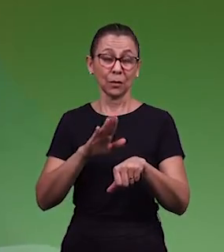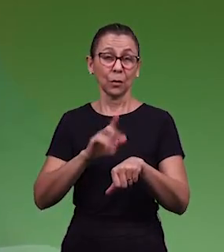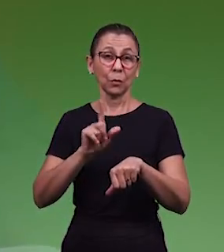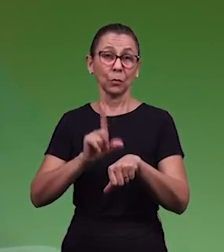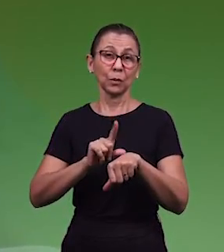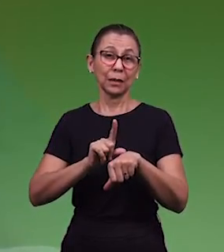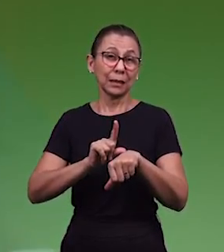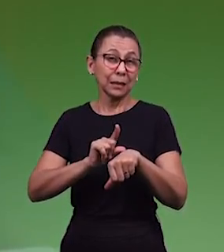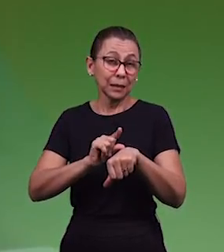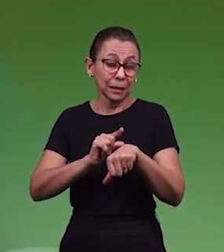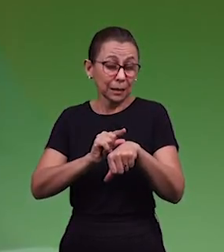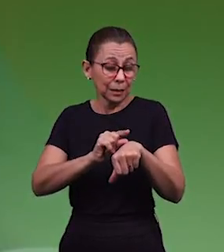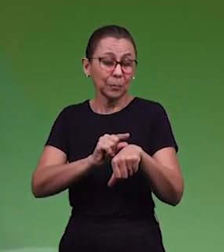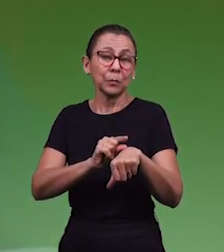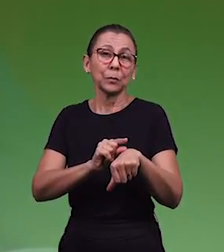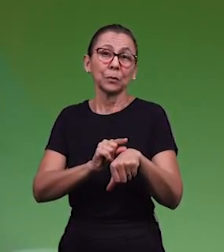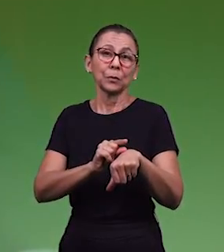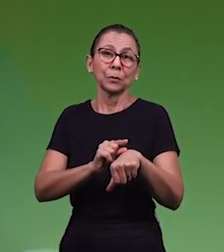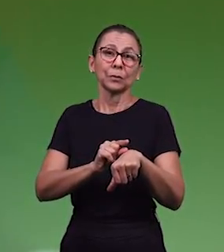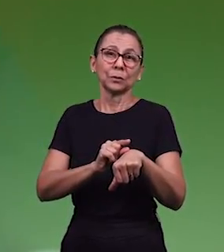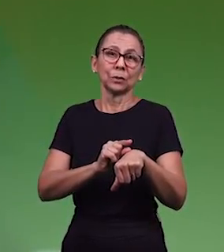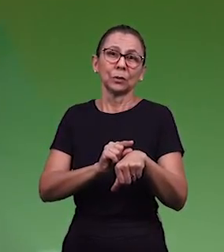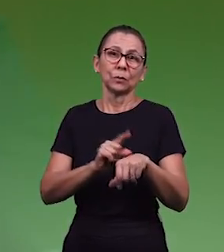ele vai ministrar a palavra à noite.